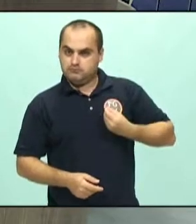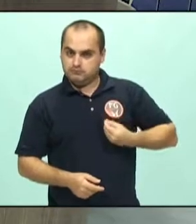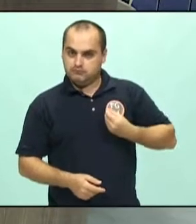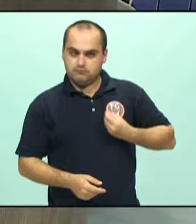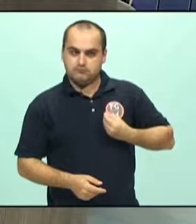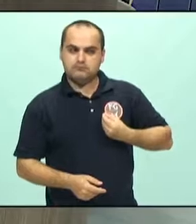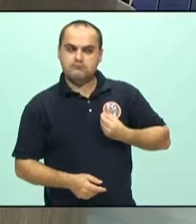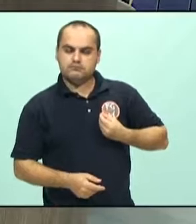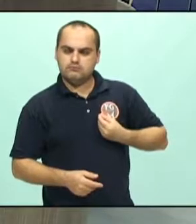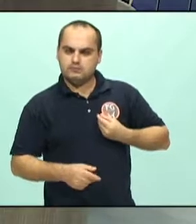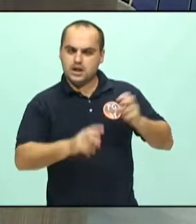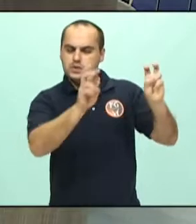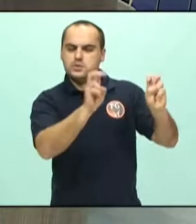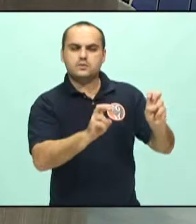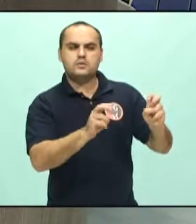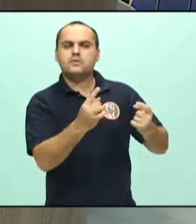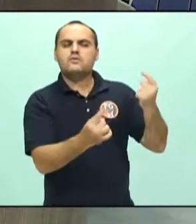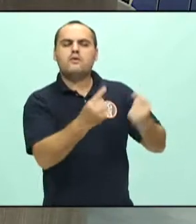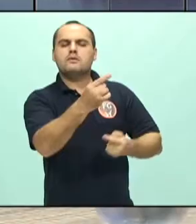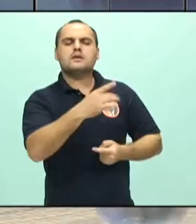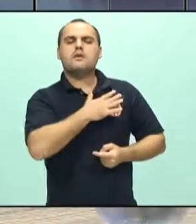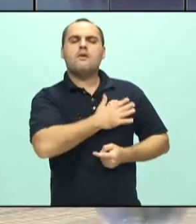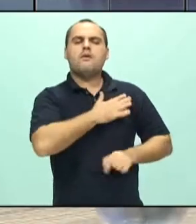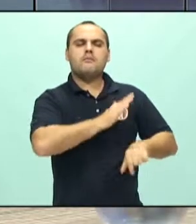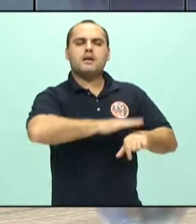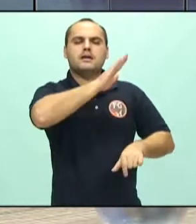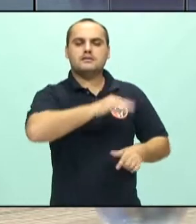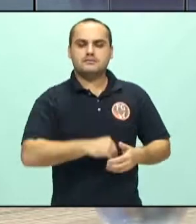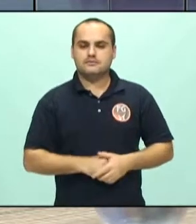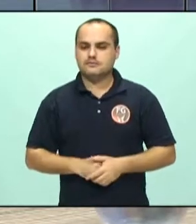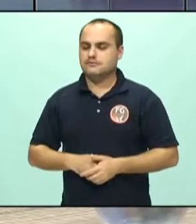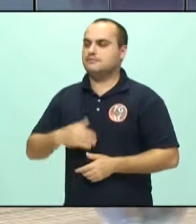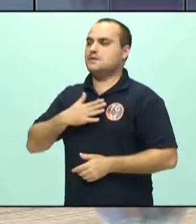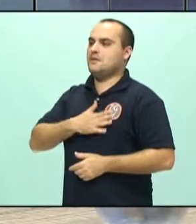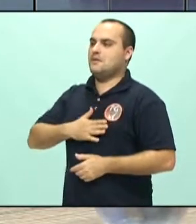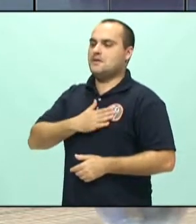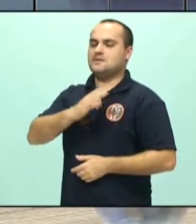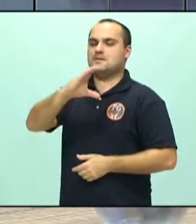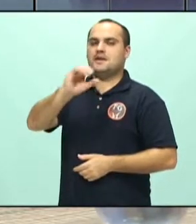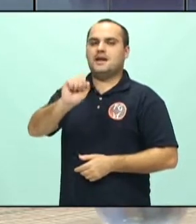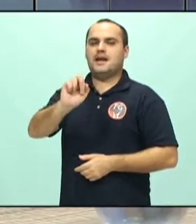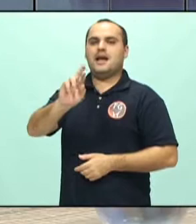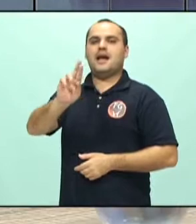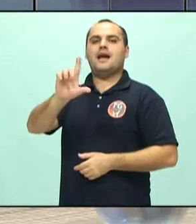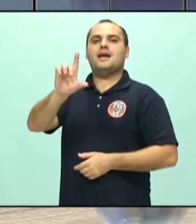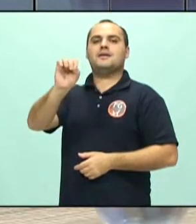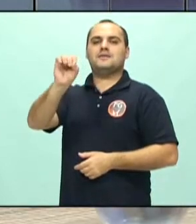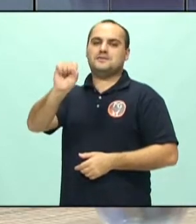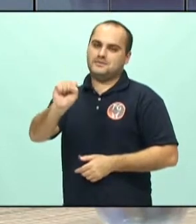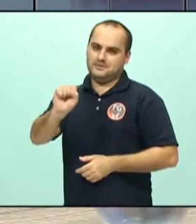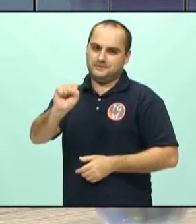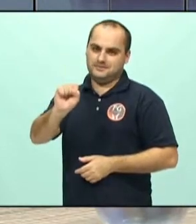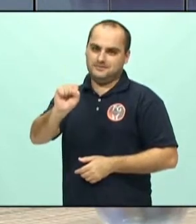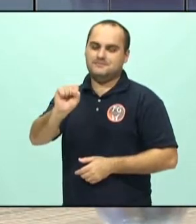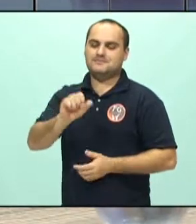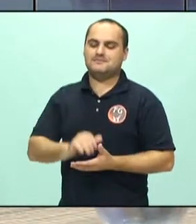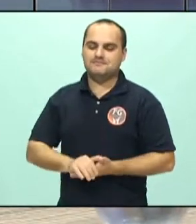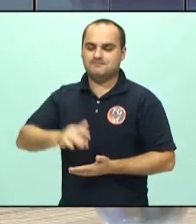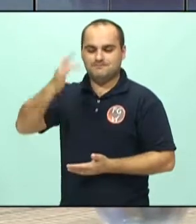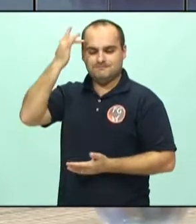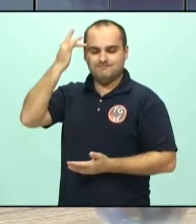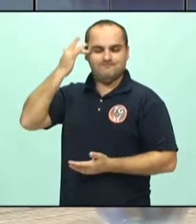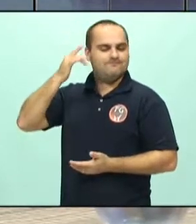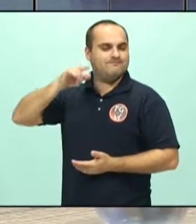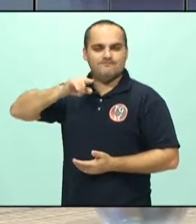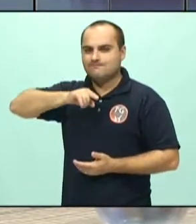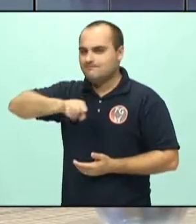projeto, qual que você mais gosta? Eu gosto bastante de Carlos Drummond de Andrade. Ele, assim, pra mim, eu acho que ele